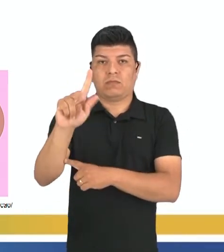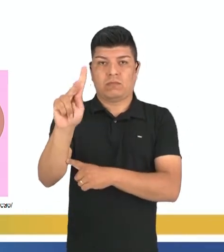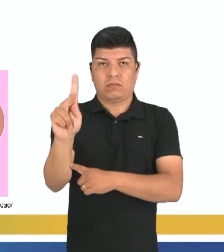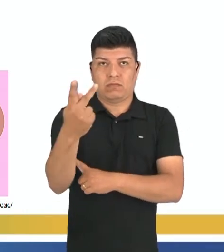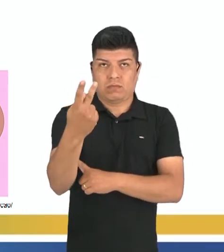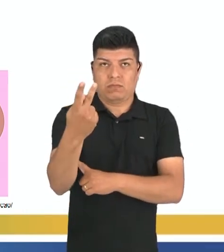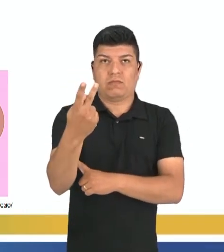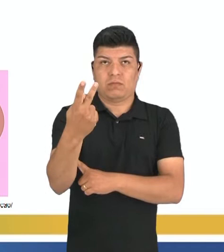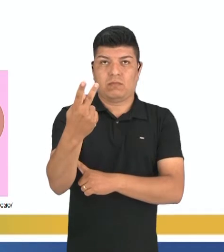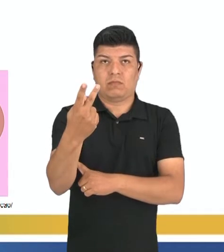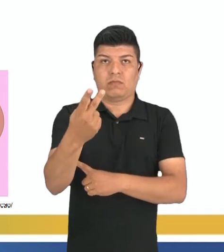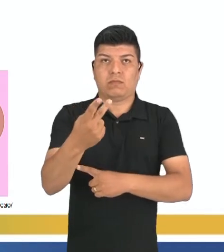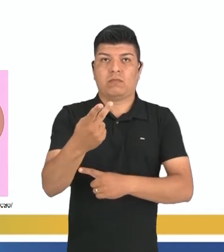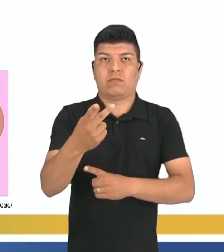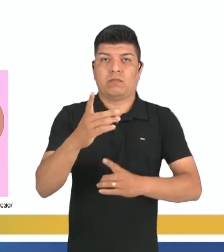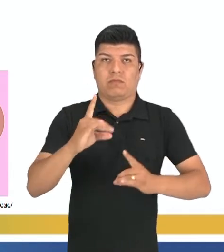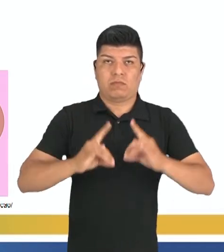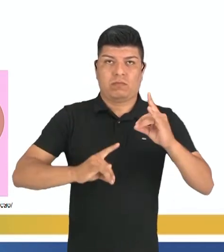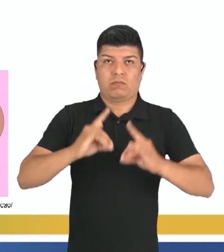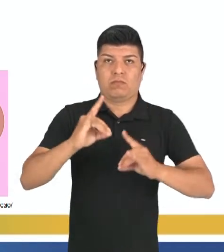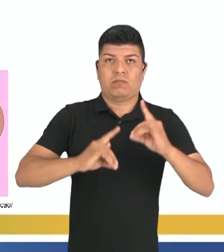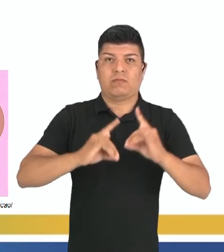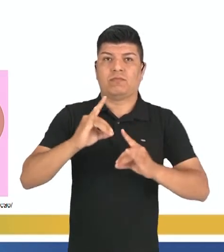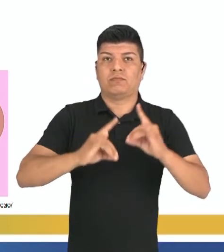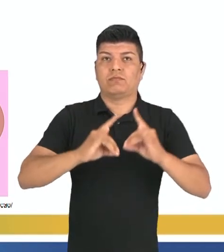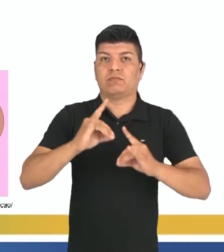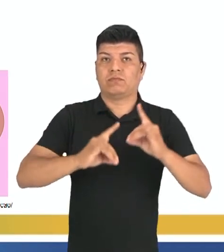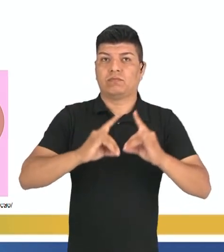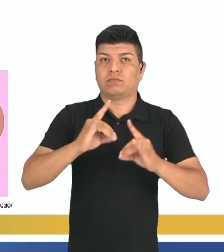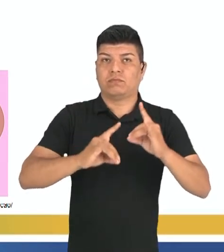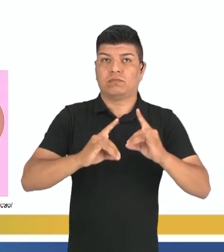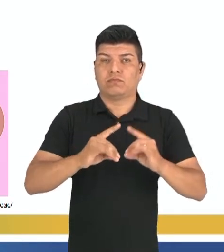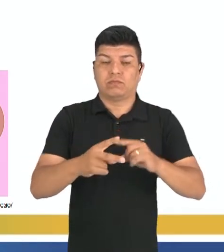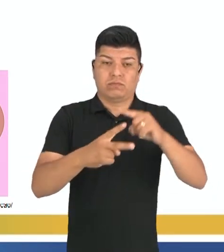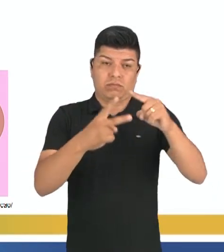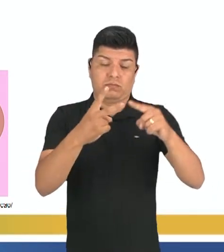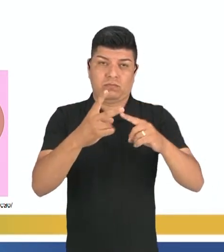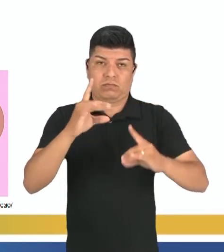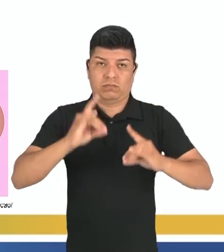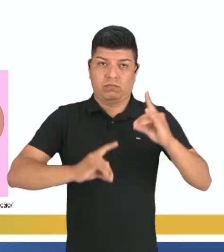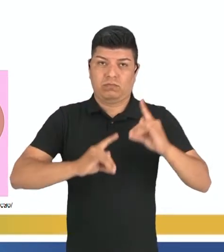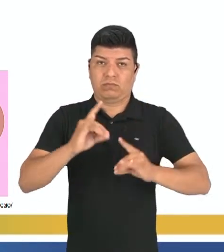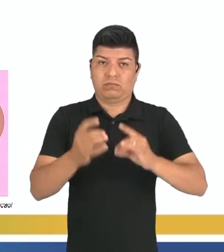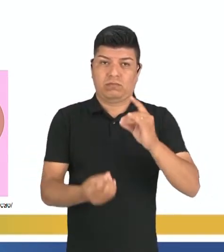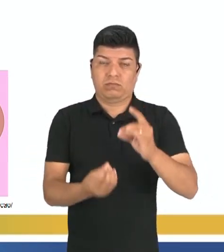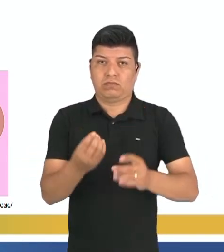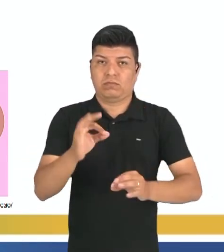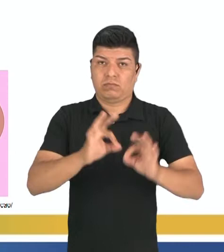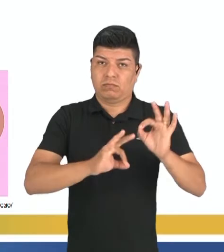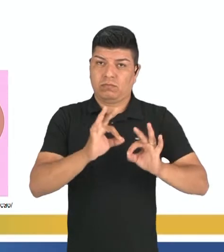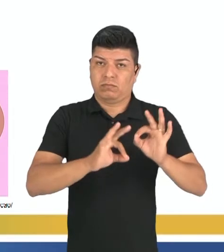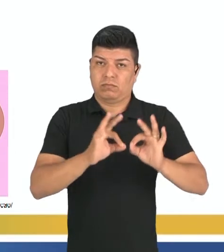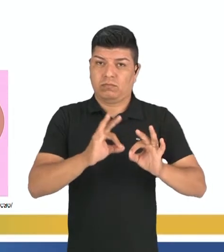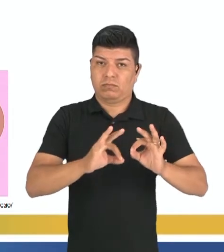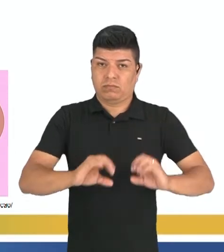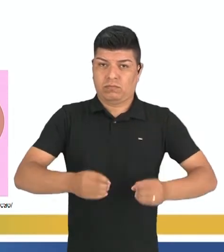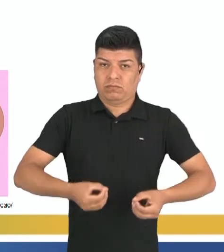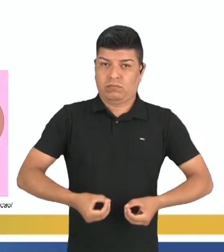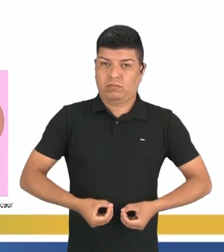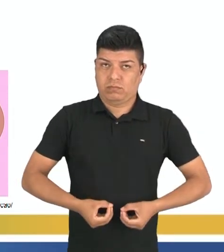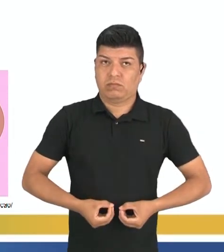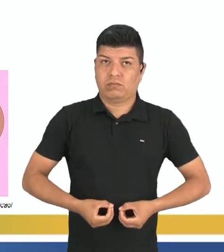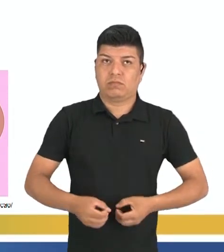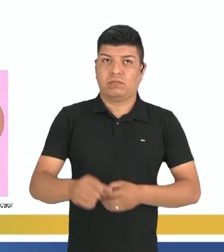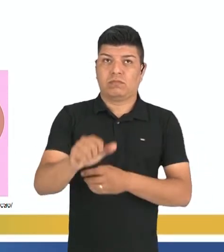de hormônio luteinizante. E os 2 hormônios que são produzidos pelos ovários são o estrogênio e